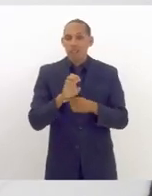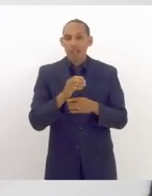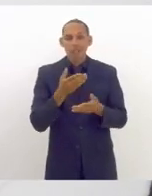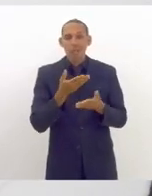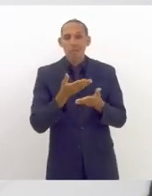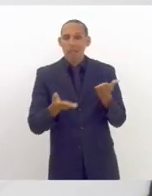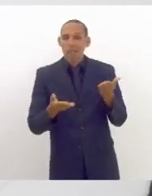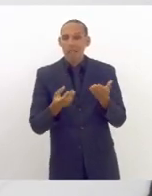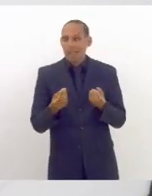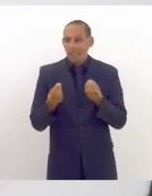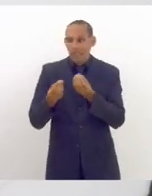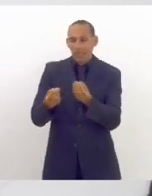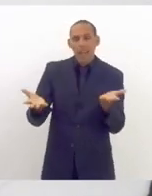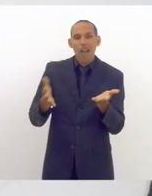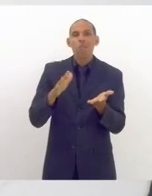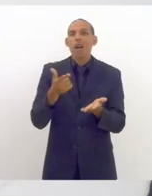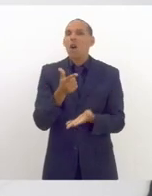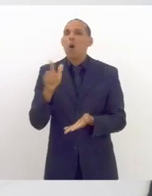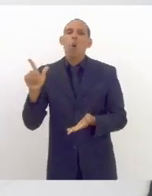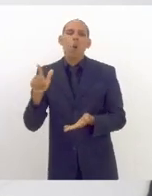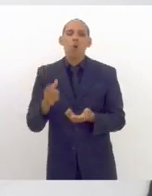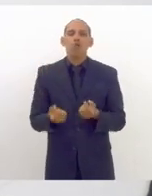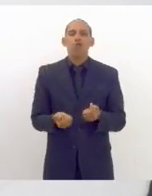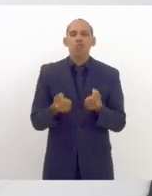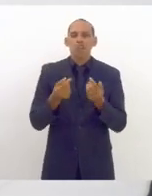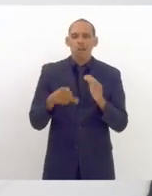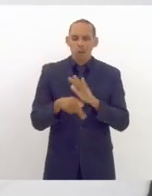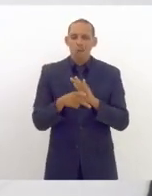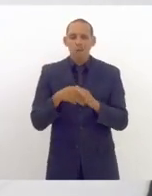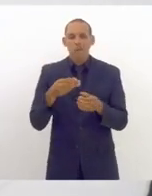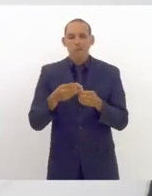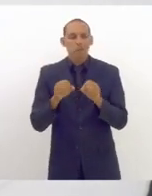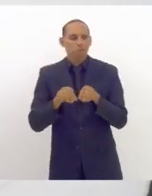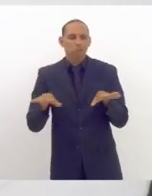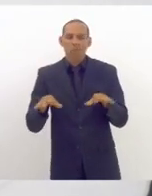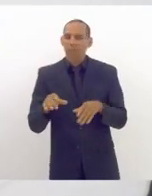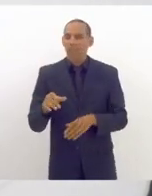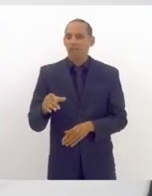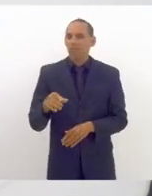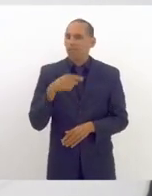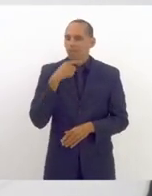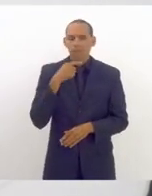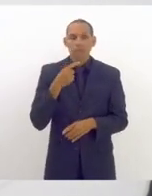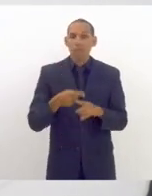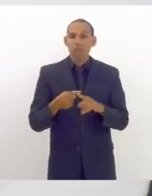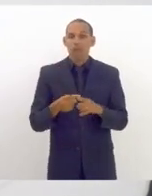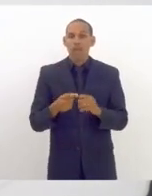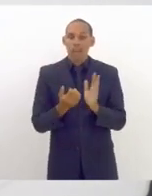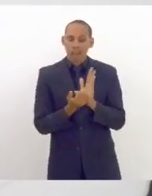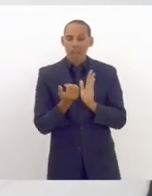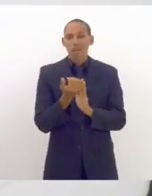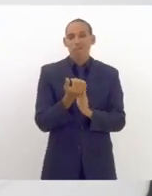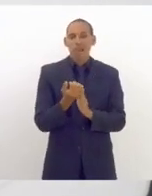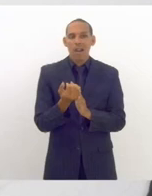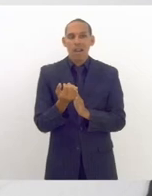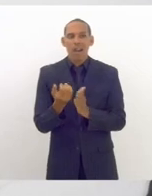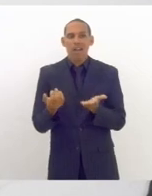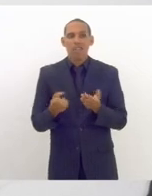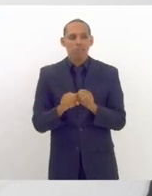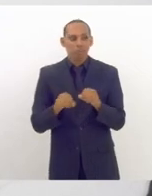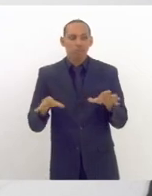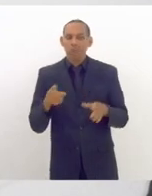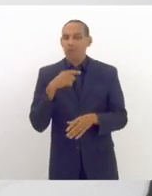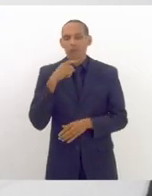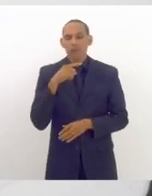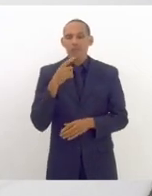recursos que já vão para esses municípios não há aumento nessa distribuição Então a nossa defesa é sempre e se for analisar